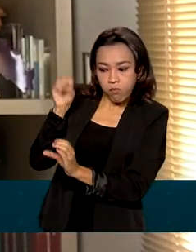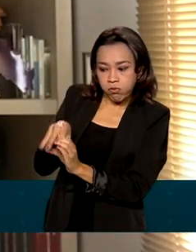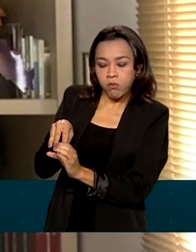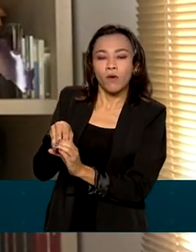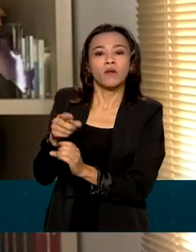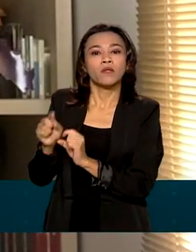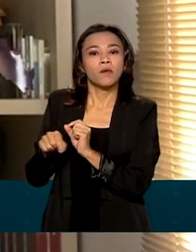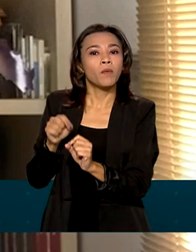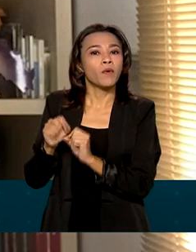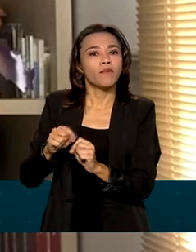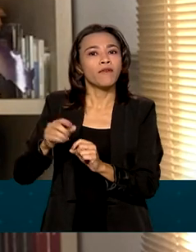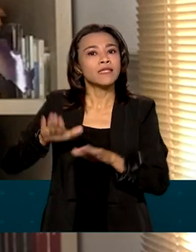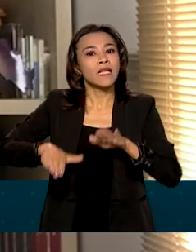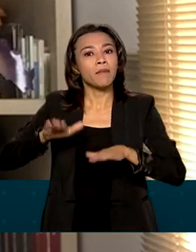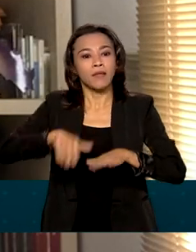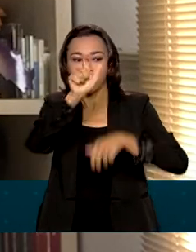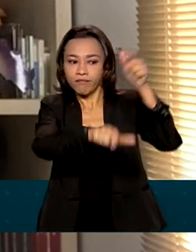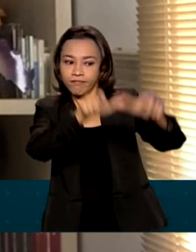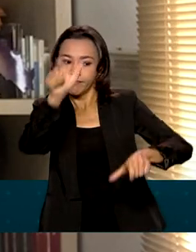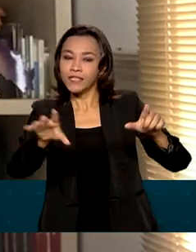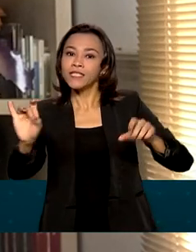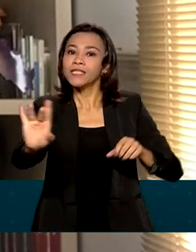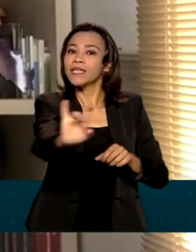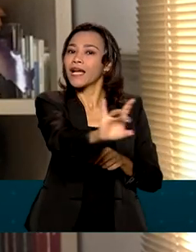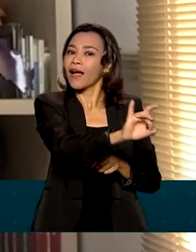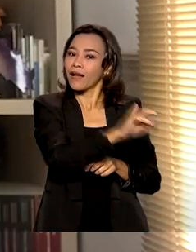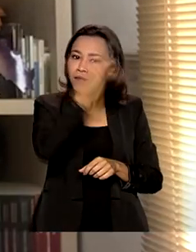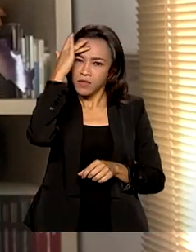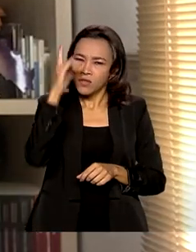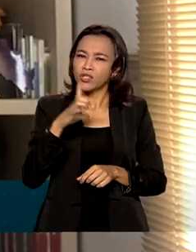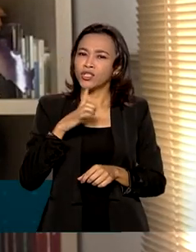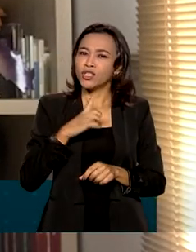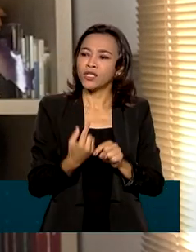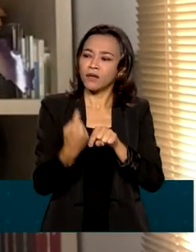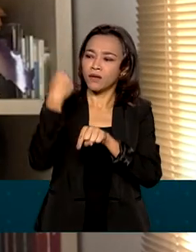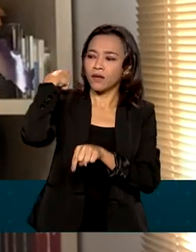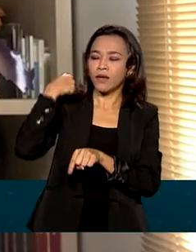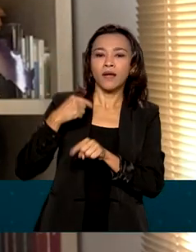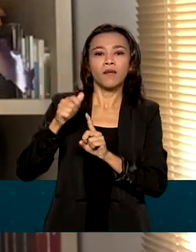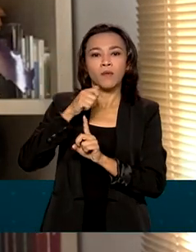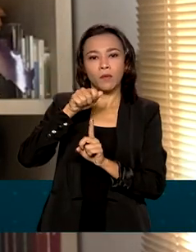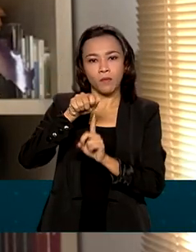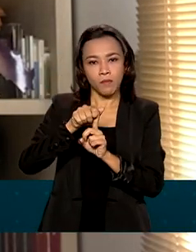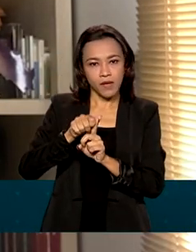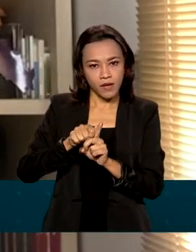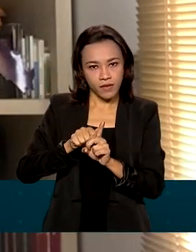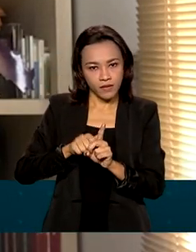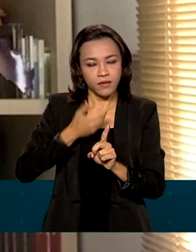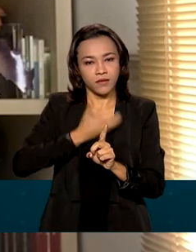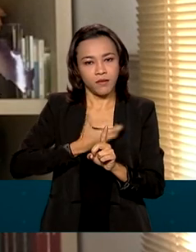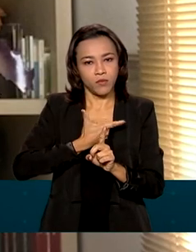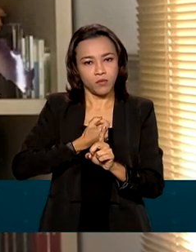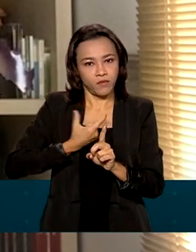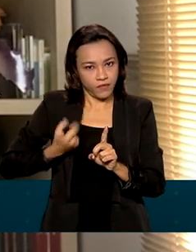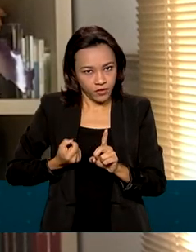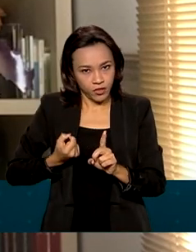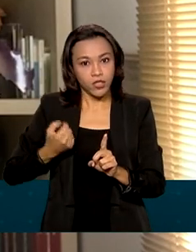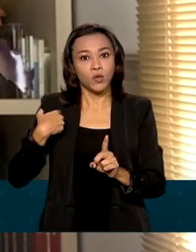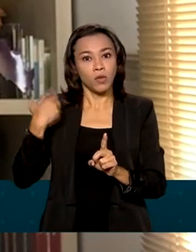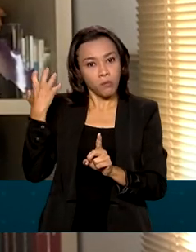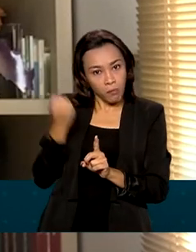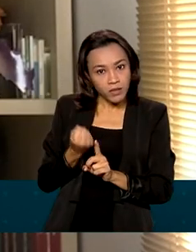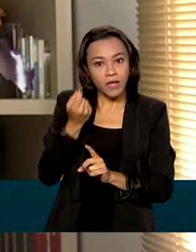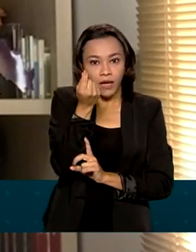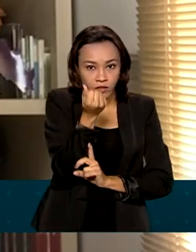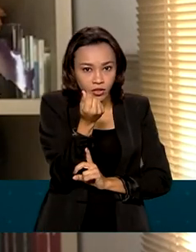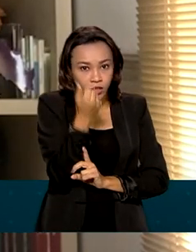proporcional ao que cada trabalhador tinha em dezembro de 2020 o recurso pode ser sacado Por exemplo